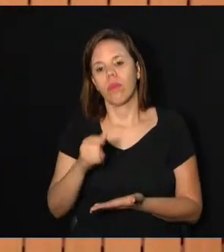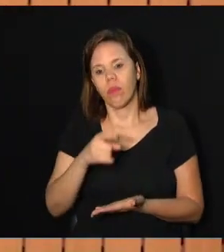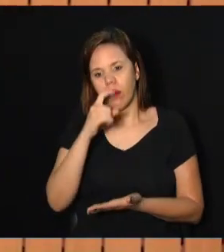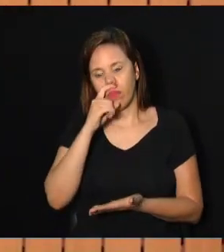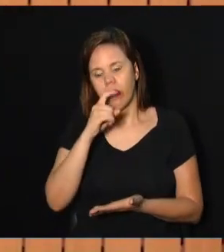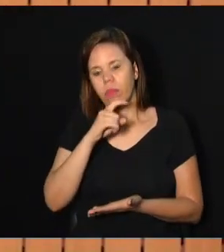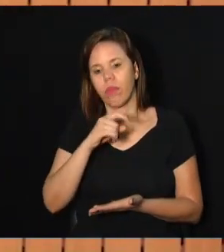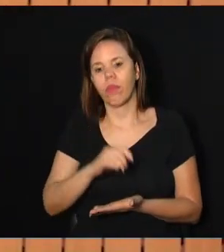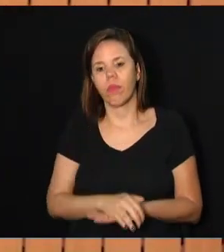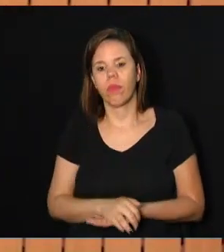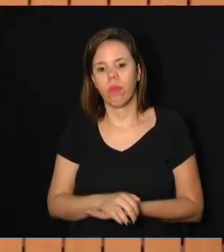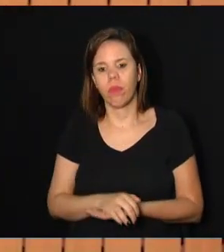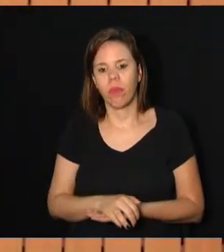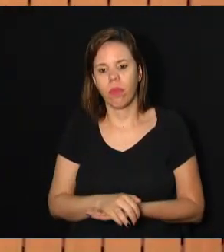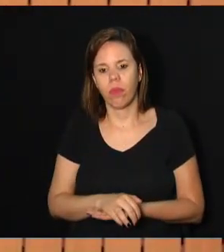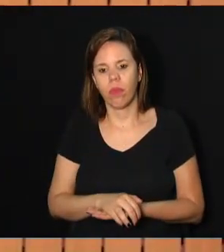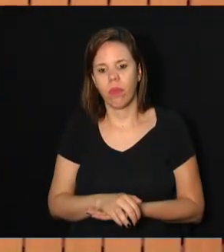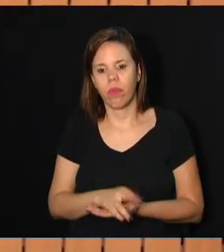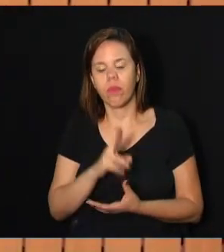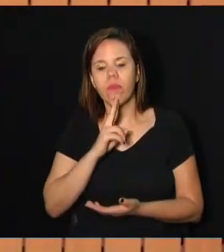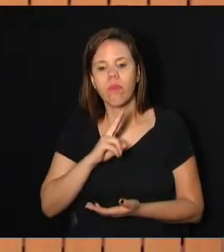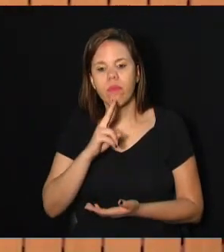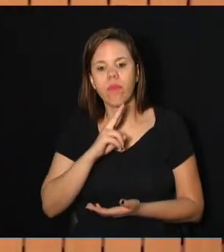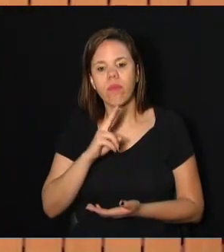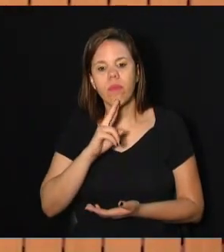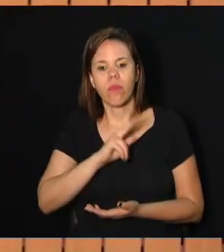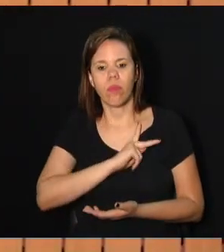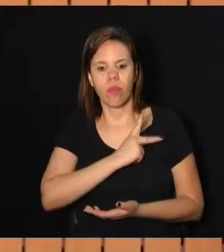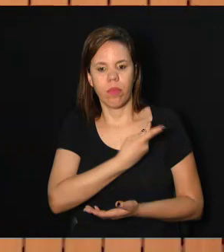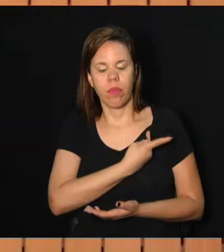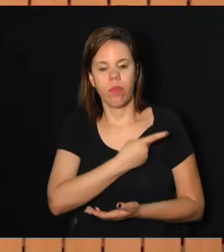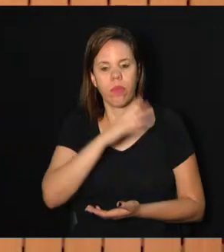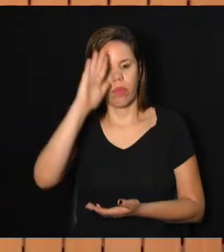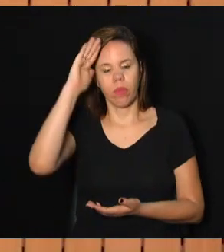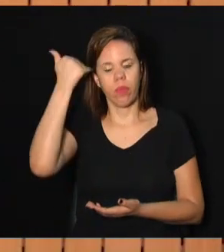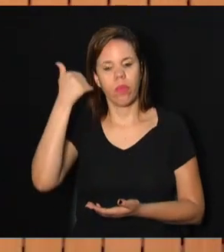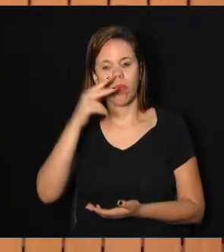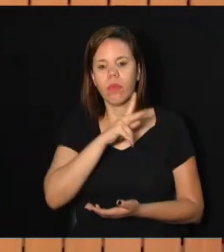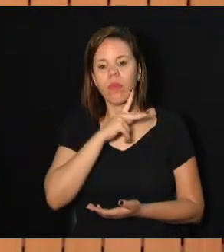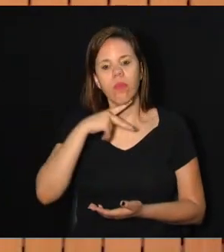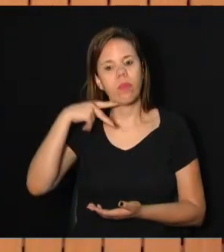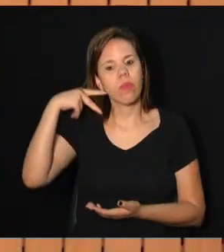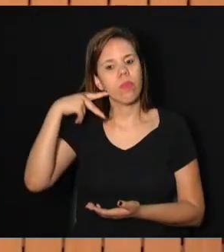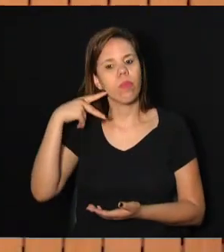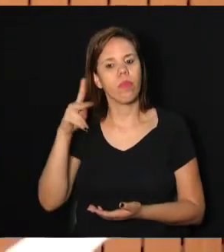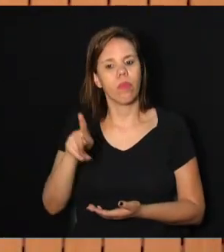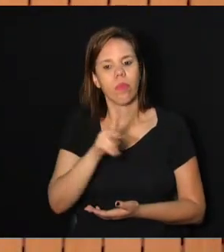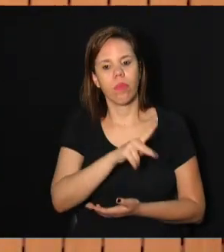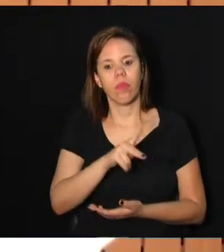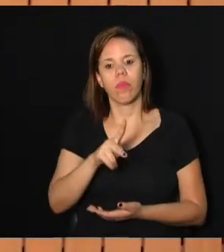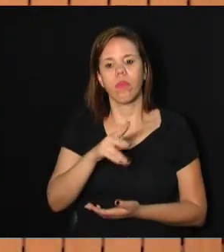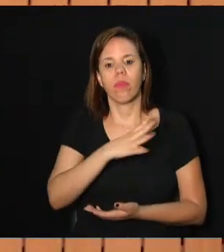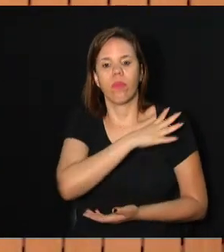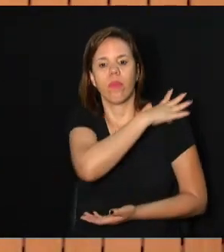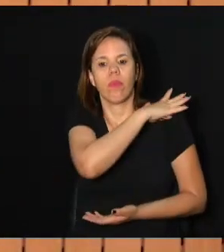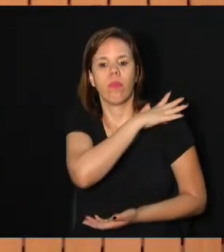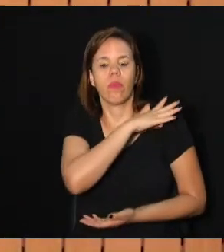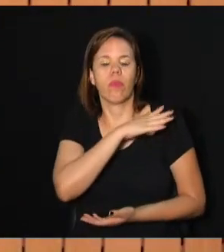Silva, Nelson Orceli, Paulo Haddad, Pedro Tourinho, Permínio Monteiro, professor Alberto, Tenente Santini e Zé Carlos.